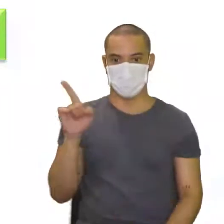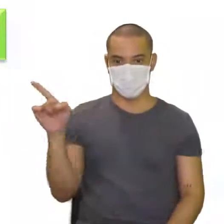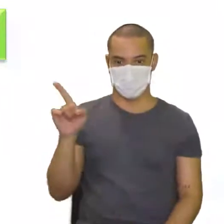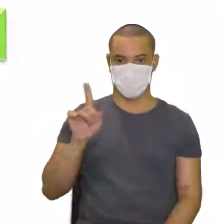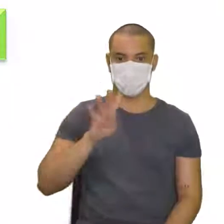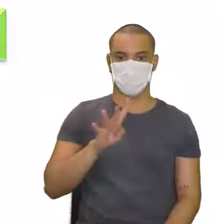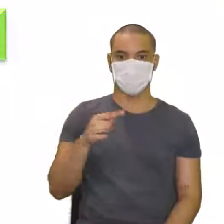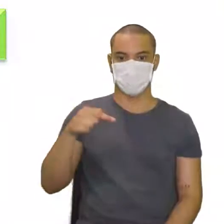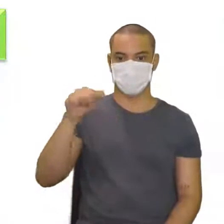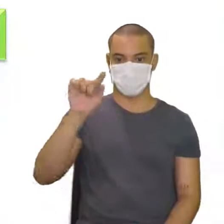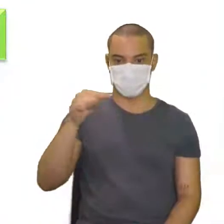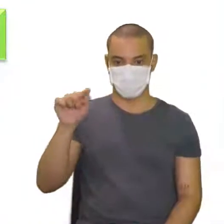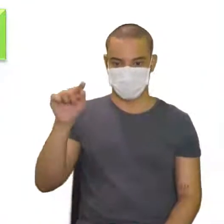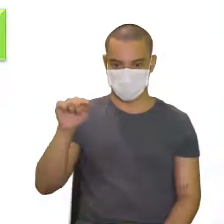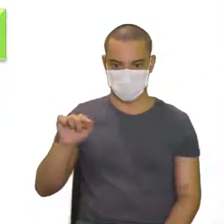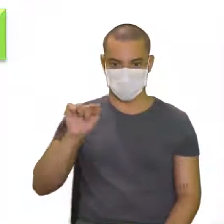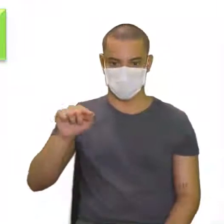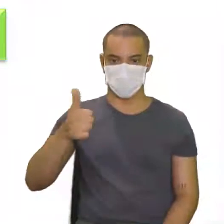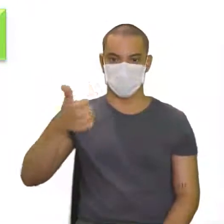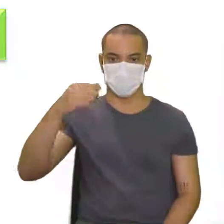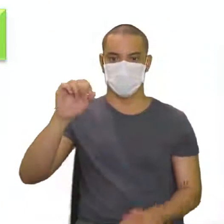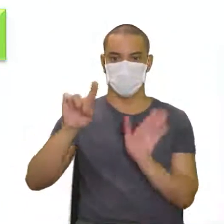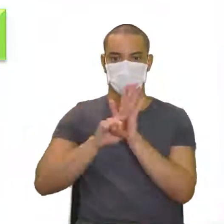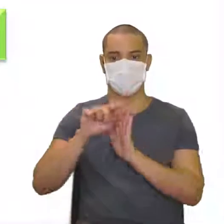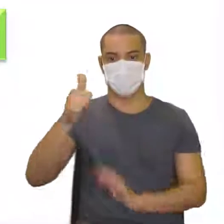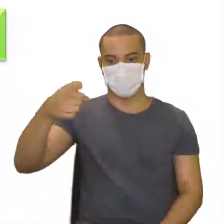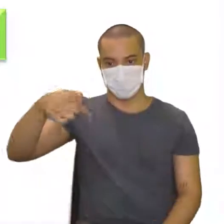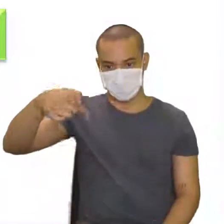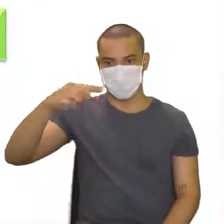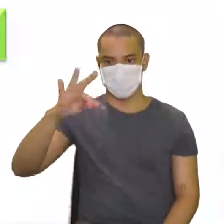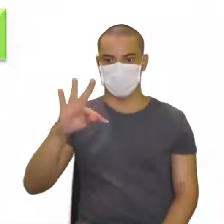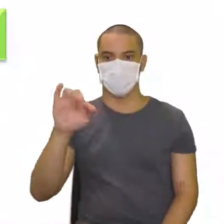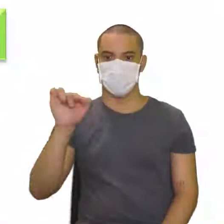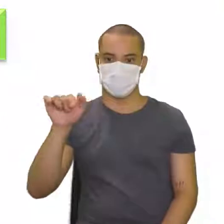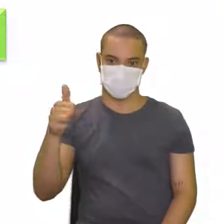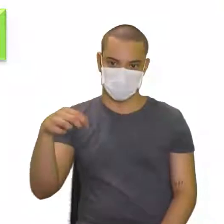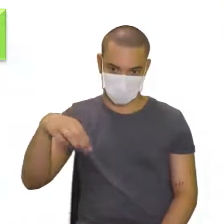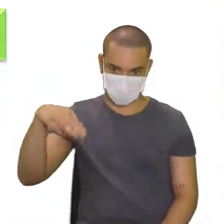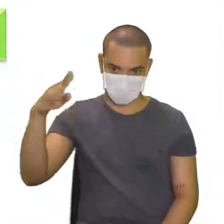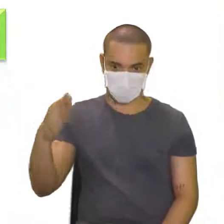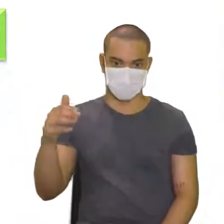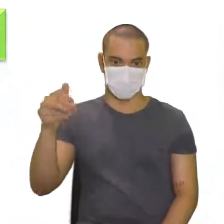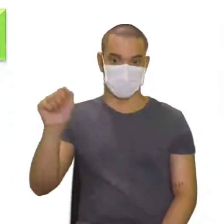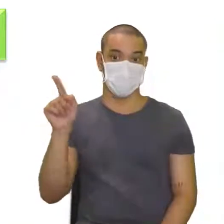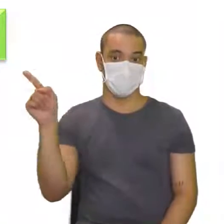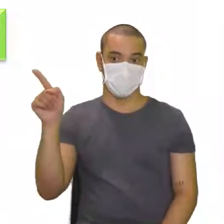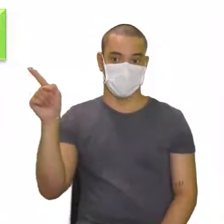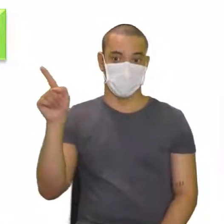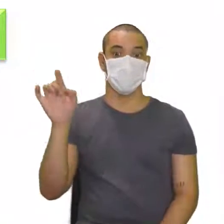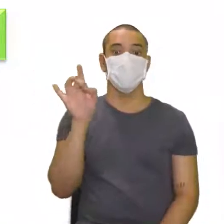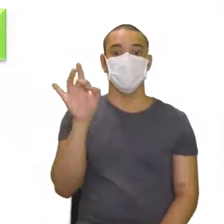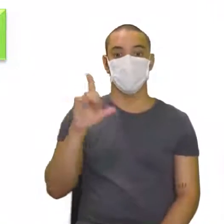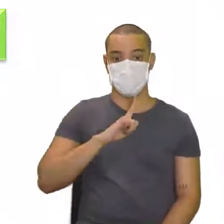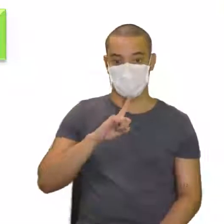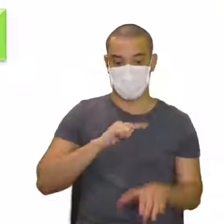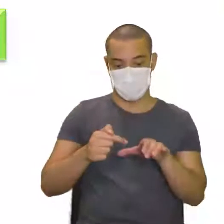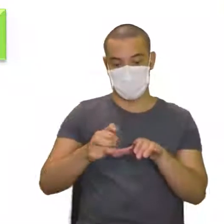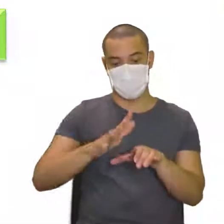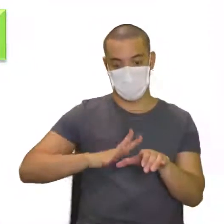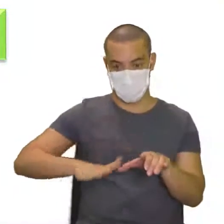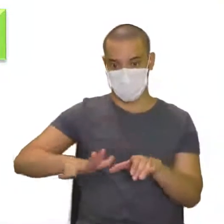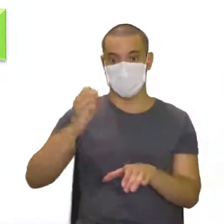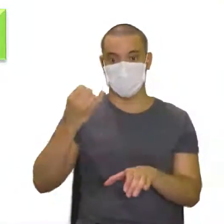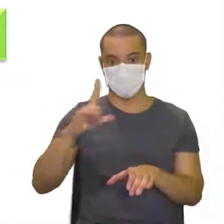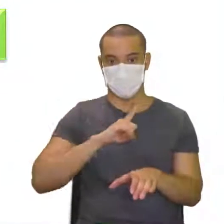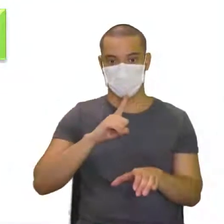como vocês estão vendo aqui, ok? Vamos continuar. I é a corrente, porque só vai ter campo, né, pessoal, se tiver passagem